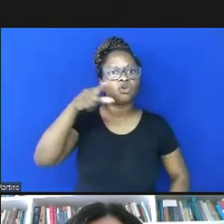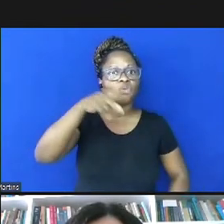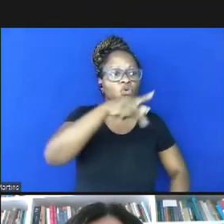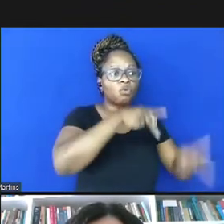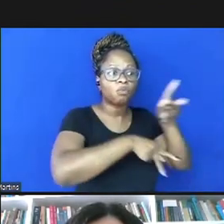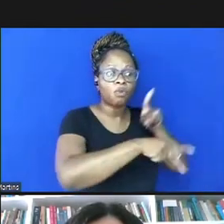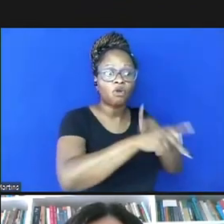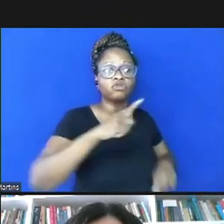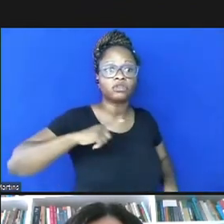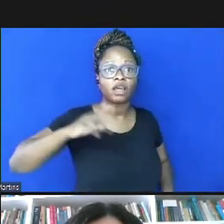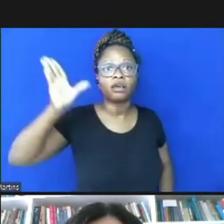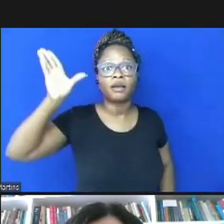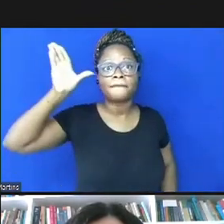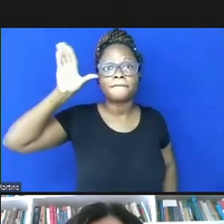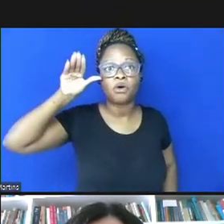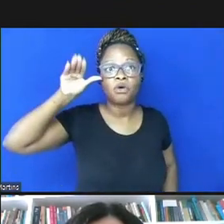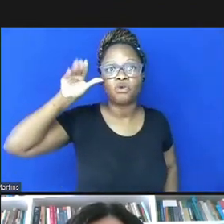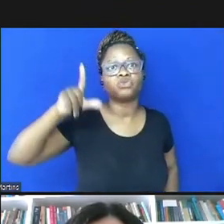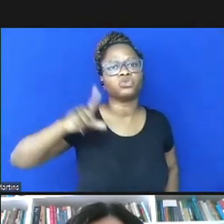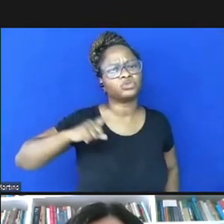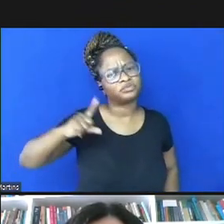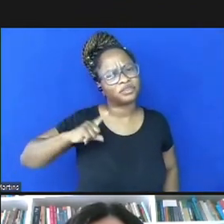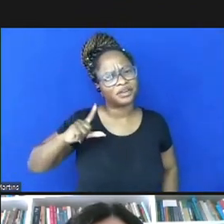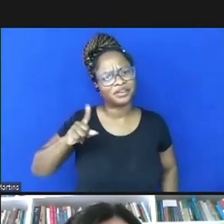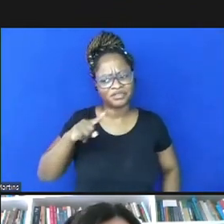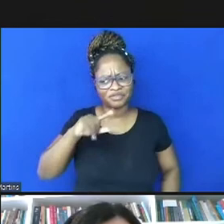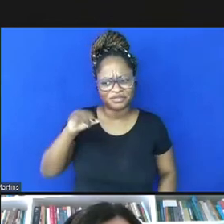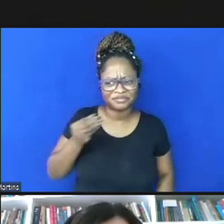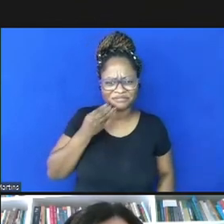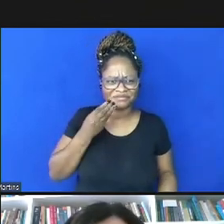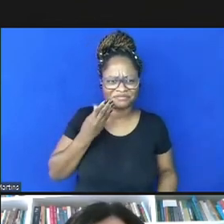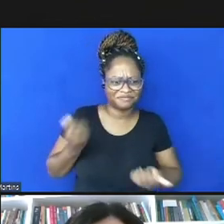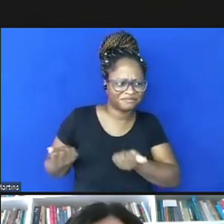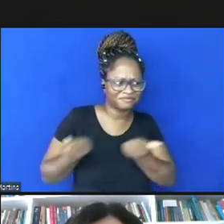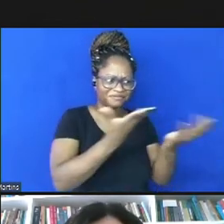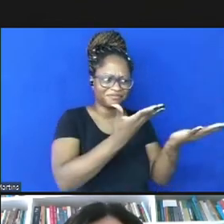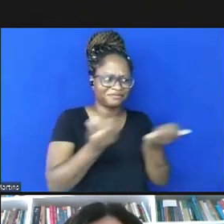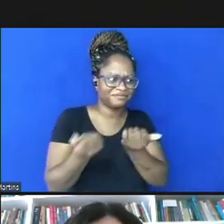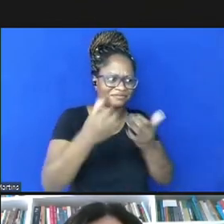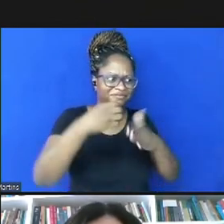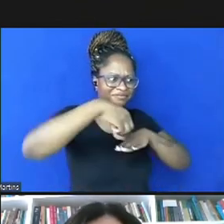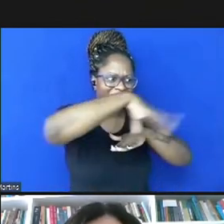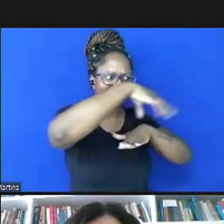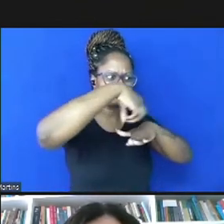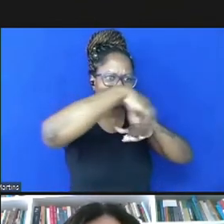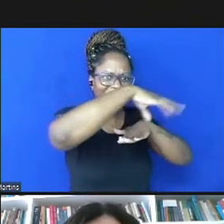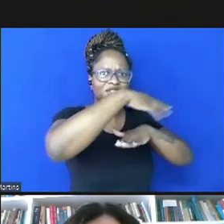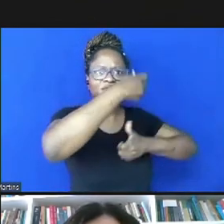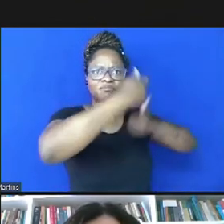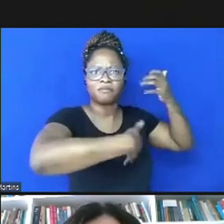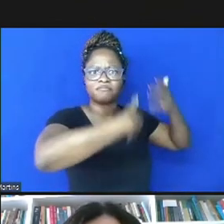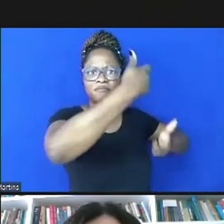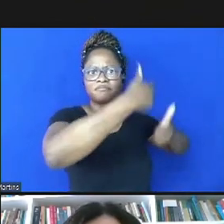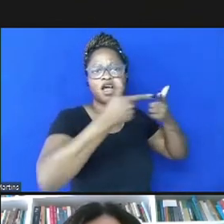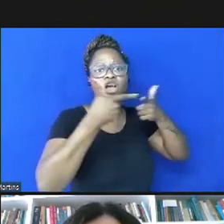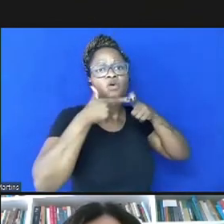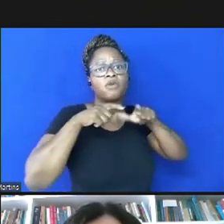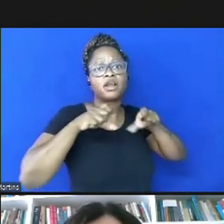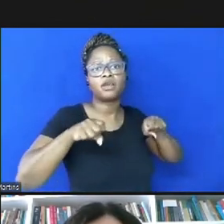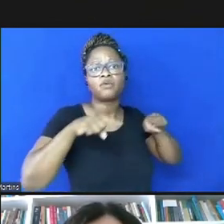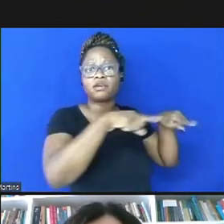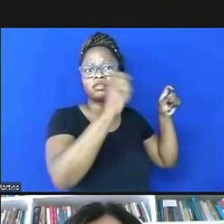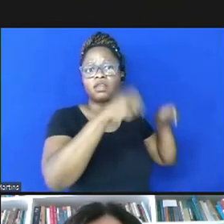relação à ciência. Então, vamos aproveitar isso, né? Vamos realmente falar uma linguagem